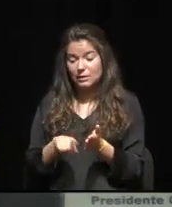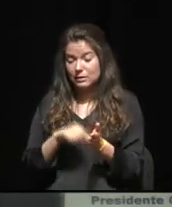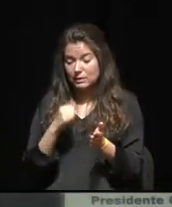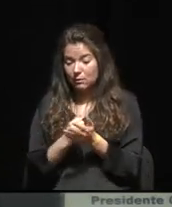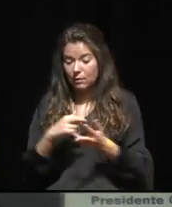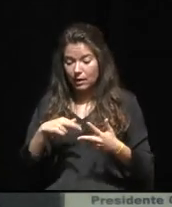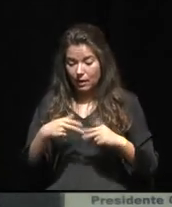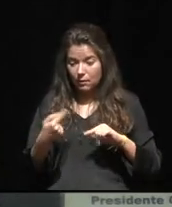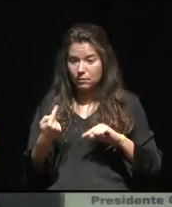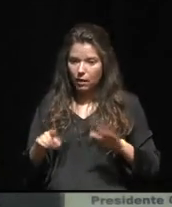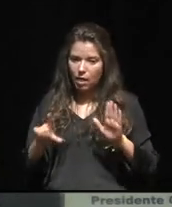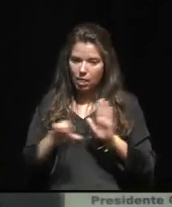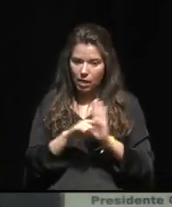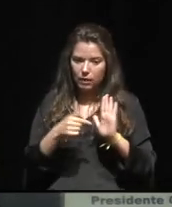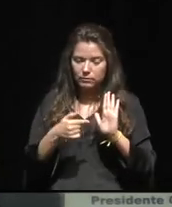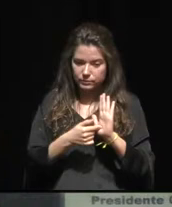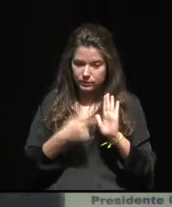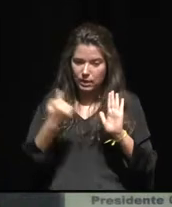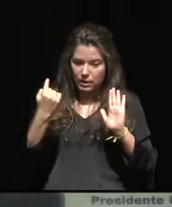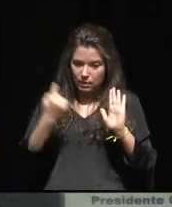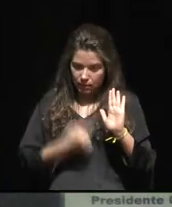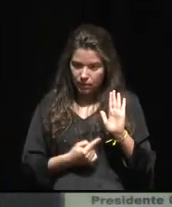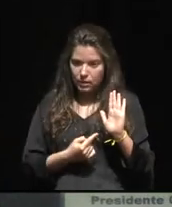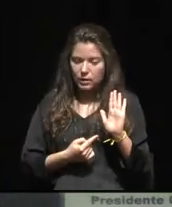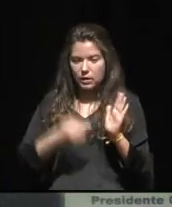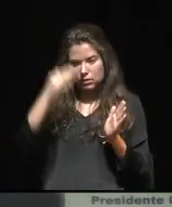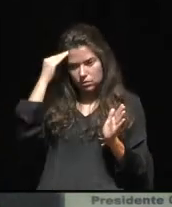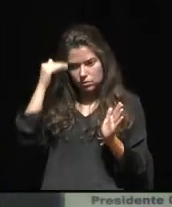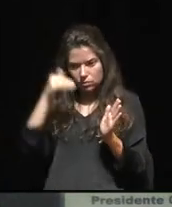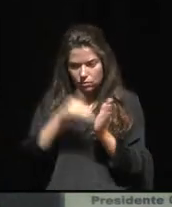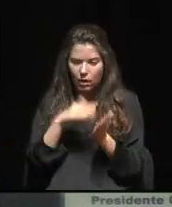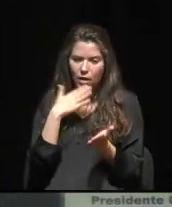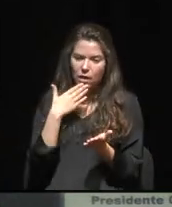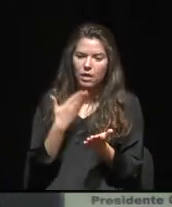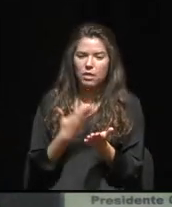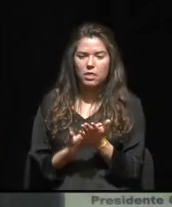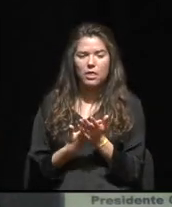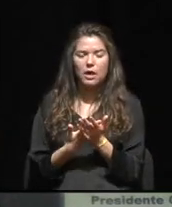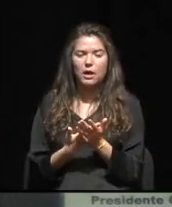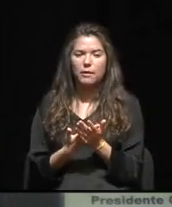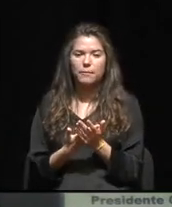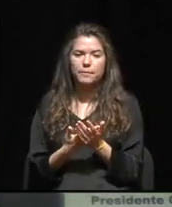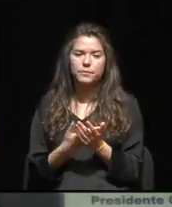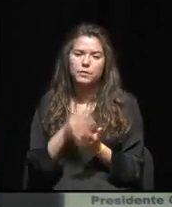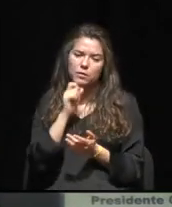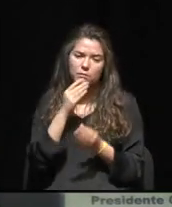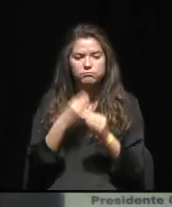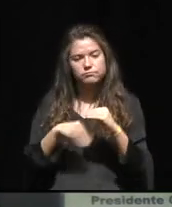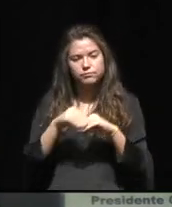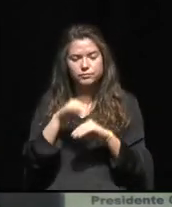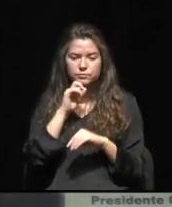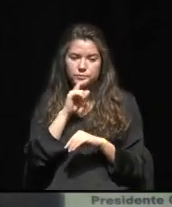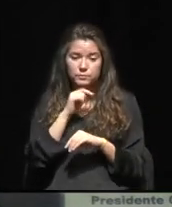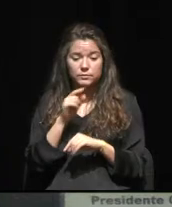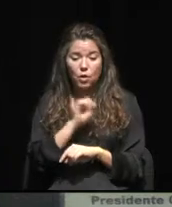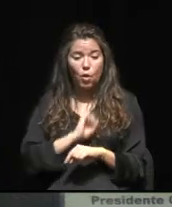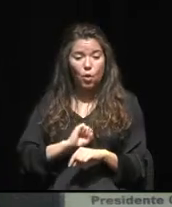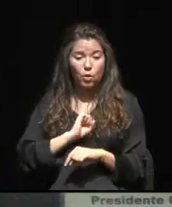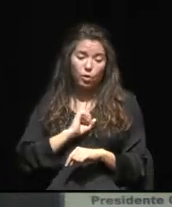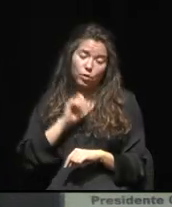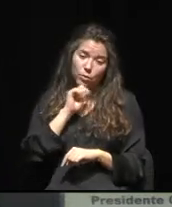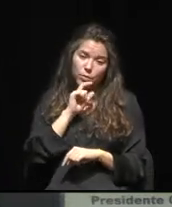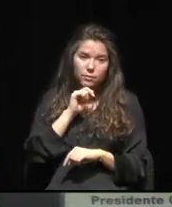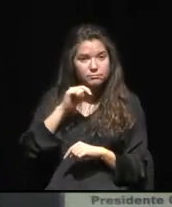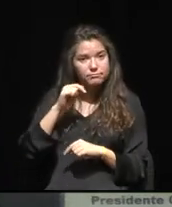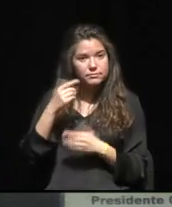tiver enquadramento legal e da realidade resultar uma circunstância em que possa ser aplicado este complemento da nossa parte